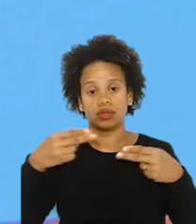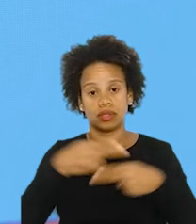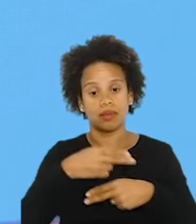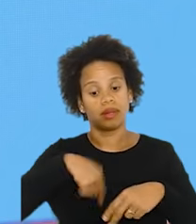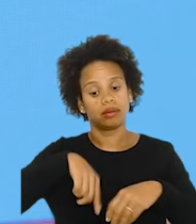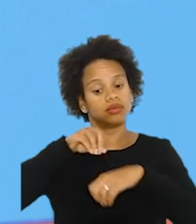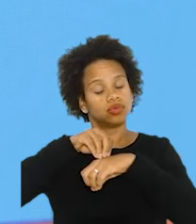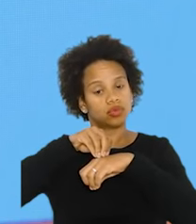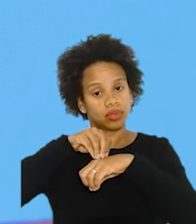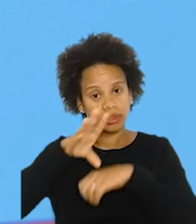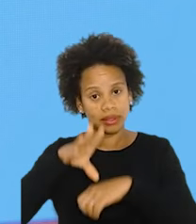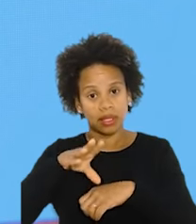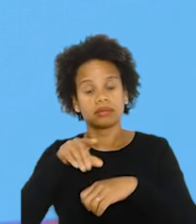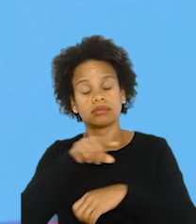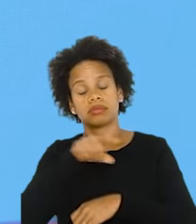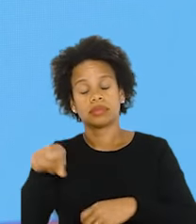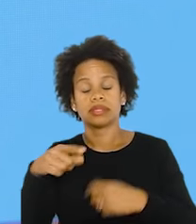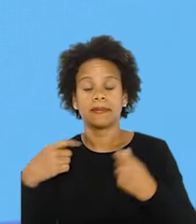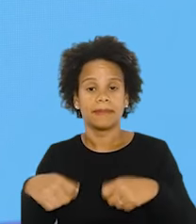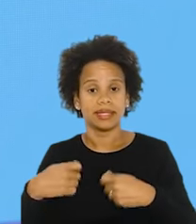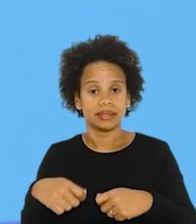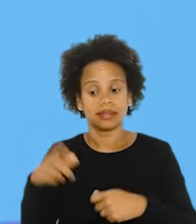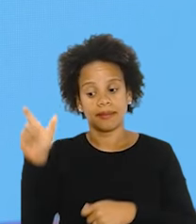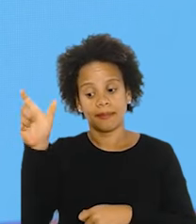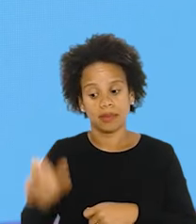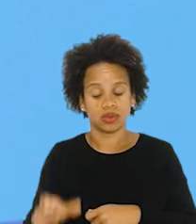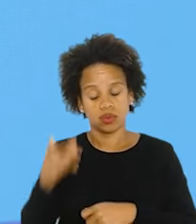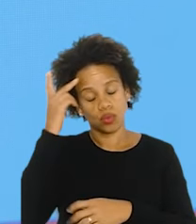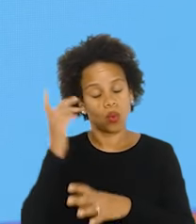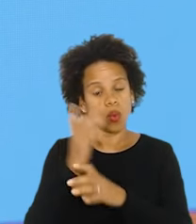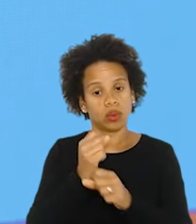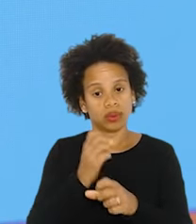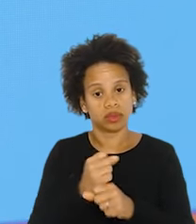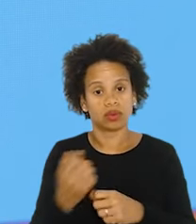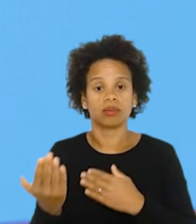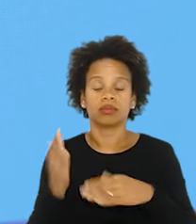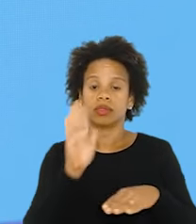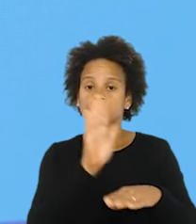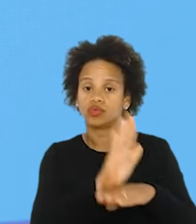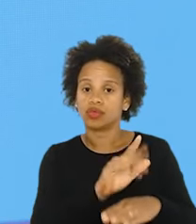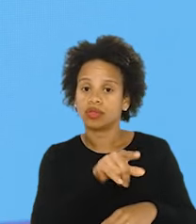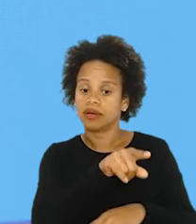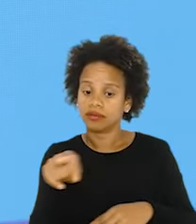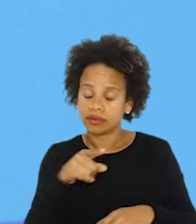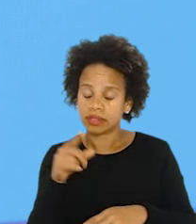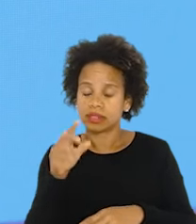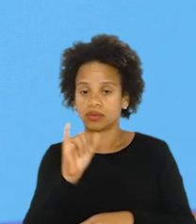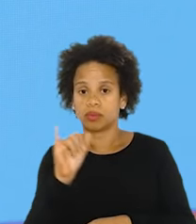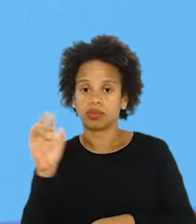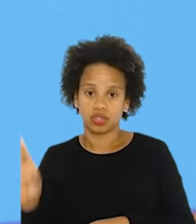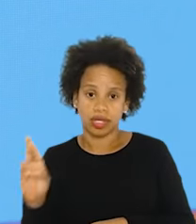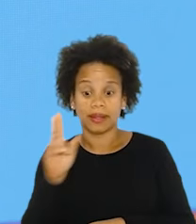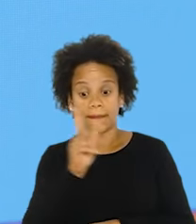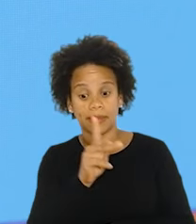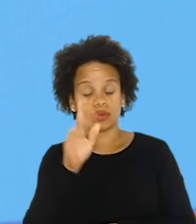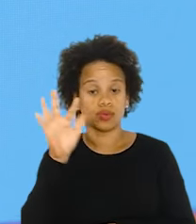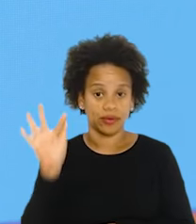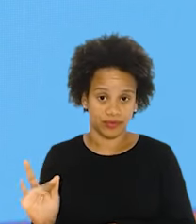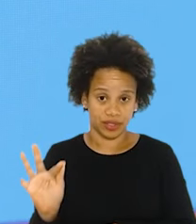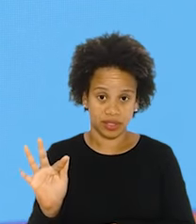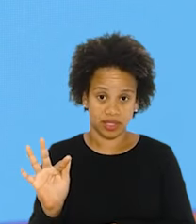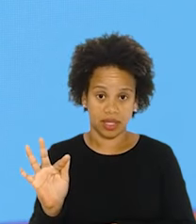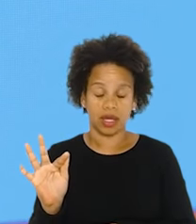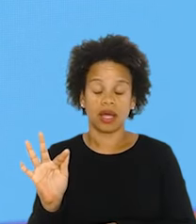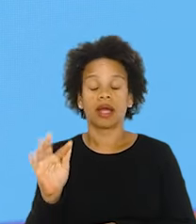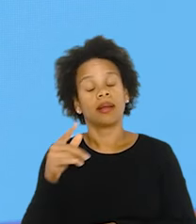orientar se você por exemplo vai precisar de um contador para te ajudar nessa questão aí da eh da do Imposto de Renda pessoa física